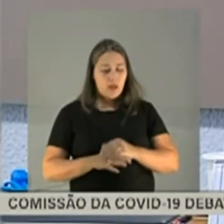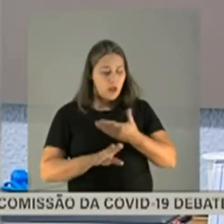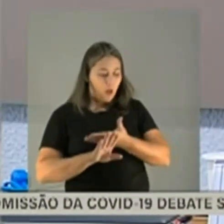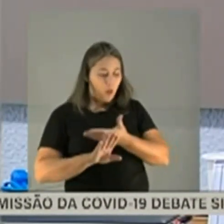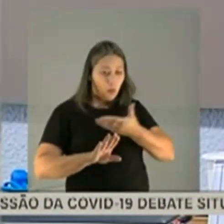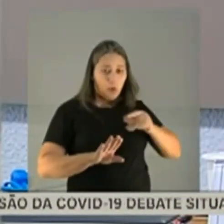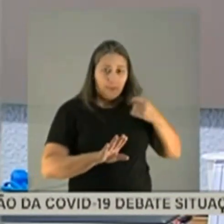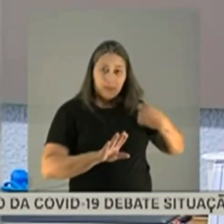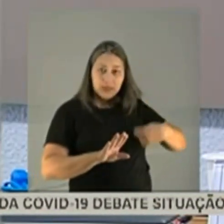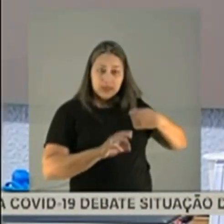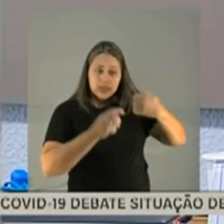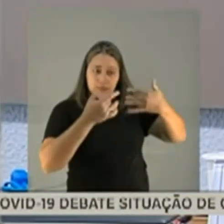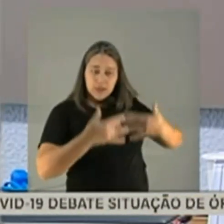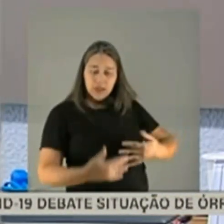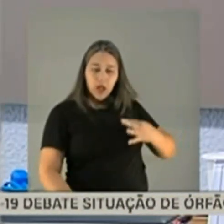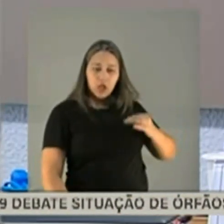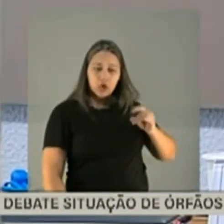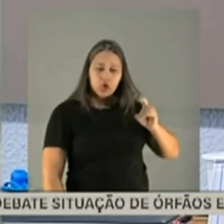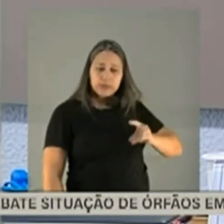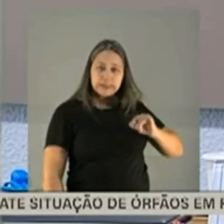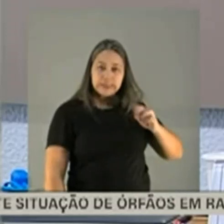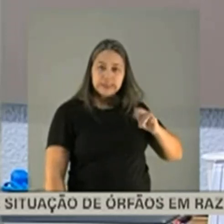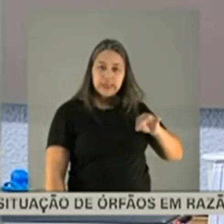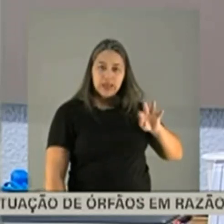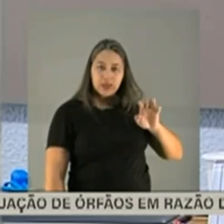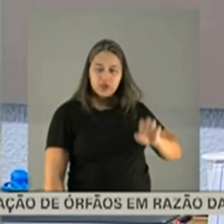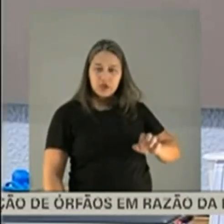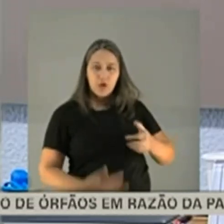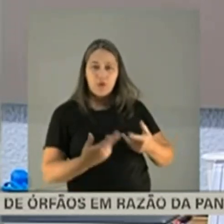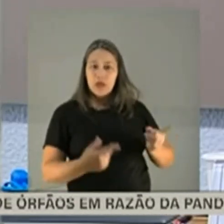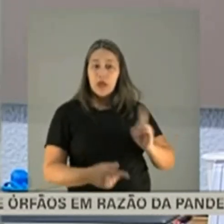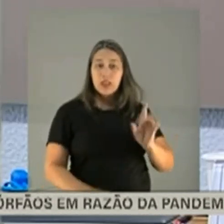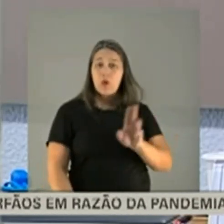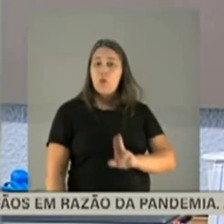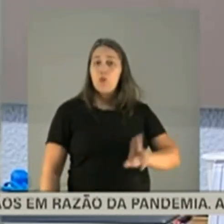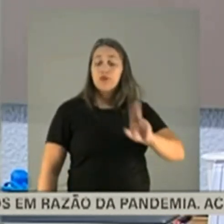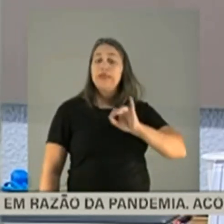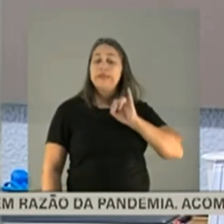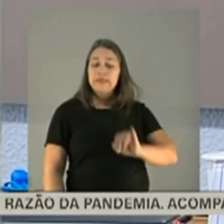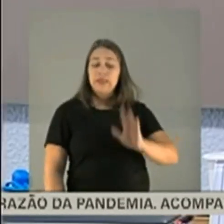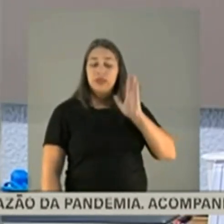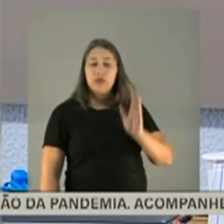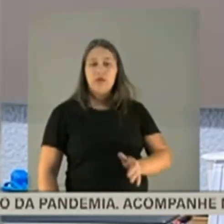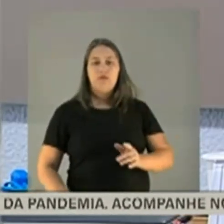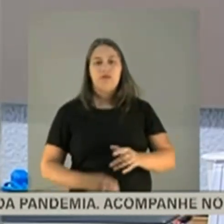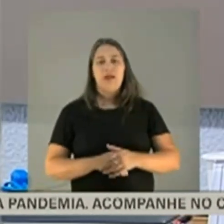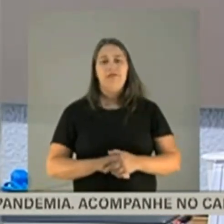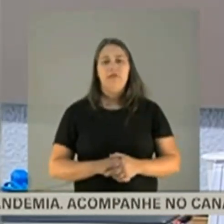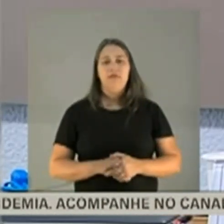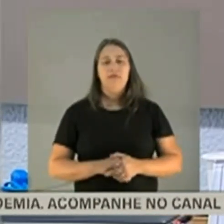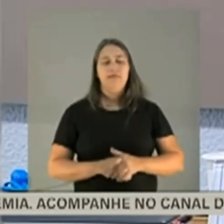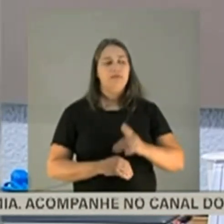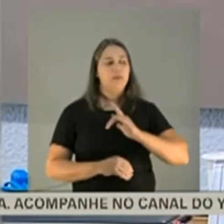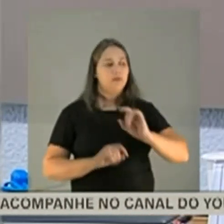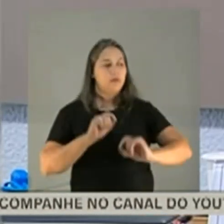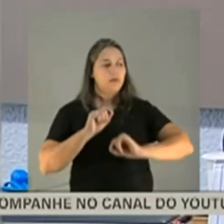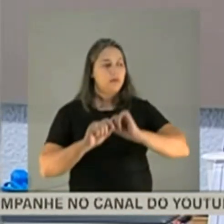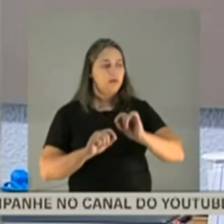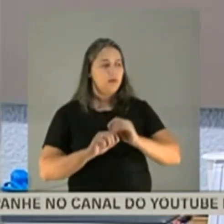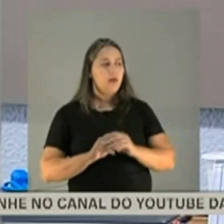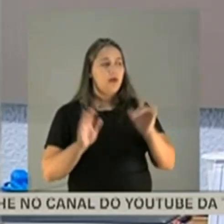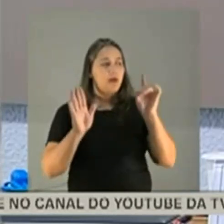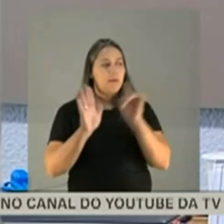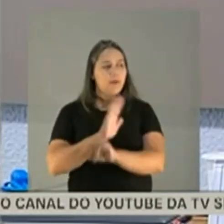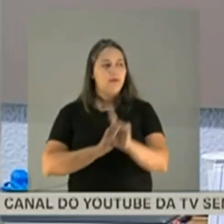que pesar a toxicidade, efeitos colaterais, algo para a gente não usar. Se a gente já tem bastante pesando para usar. A pergunta é,